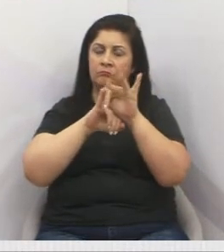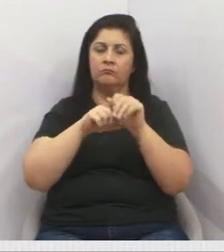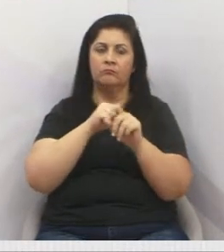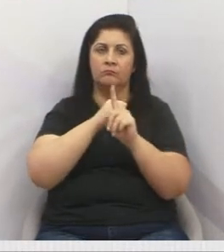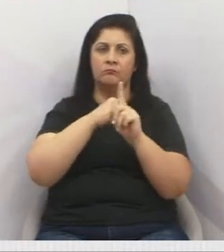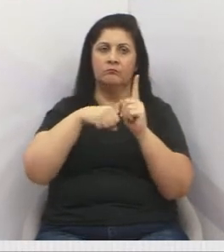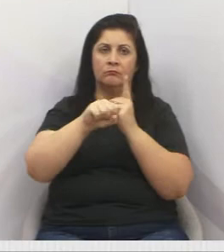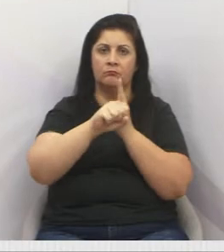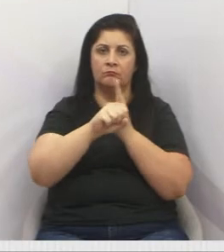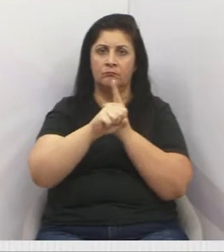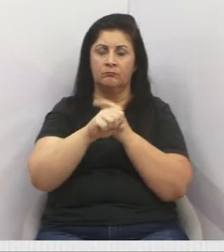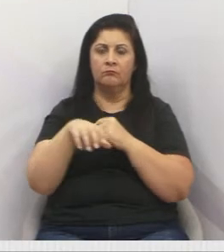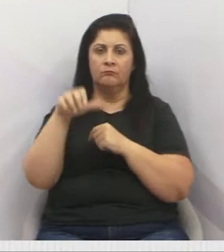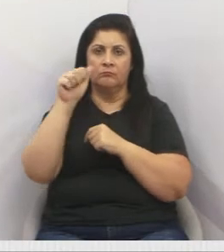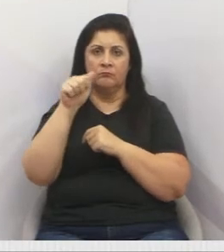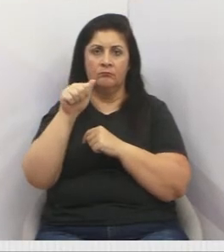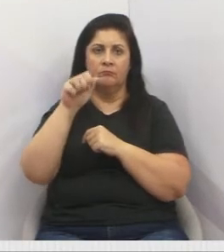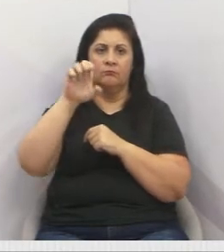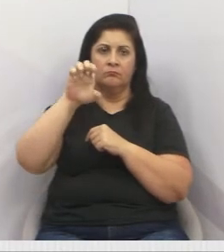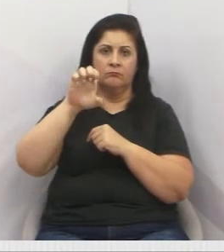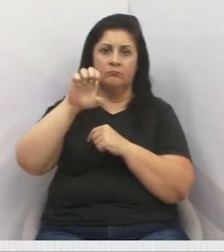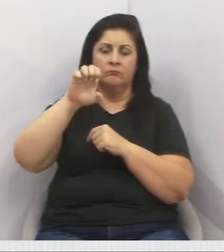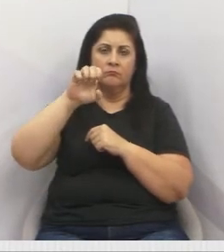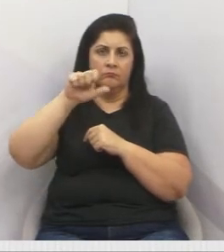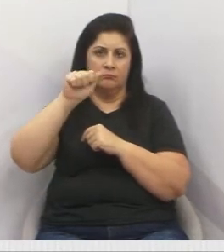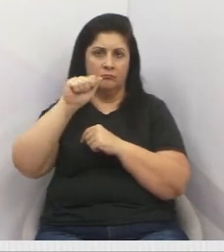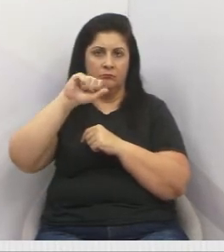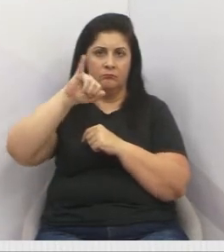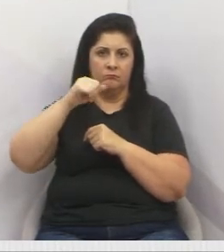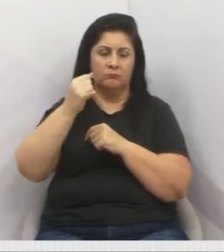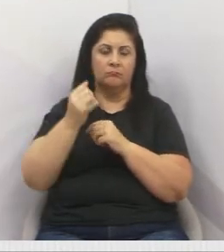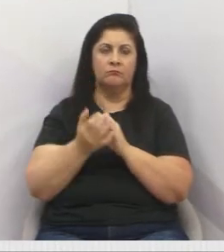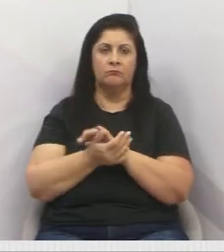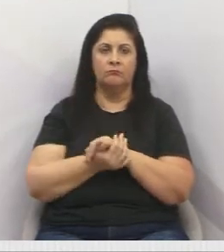Civil, Associação dos Engenheiros e Arquitetos de Jacareí.